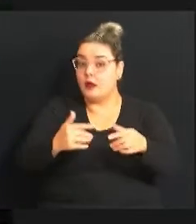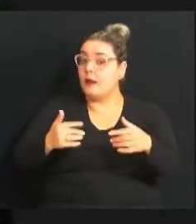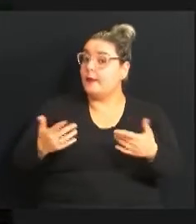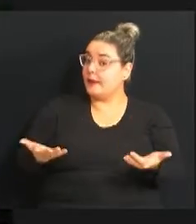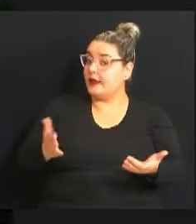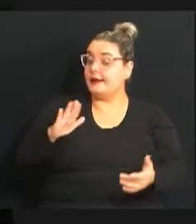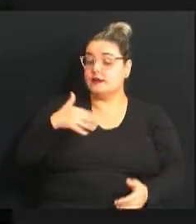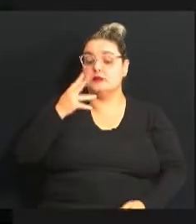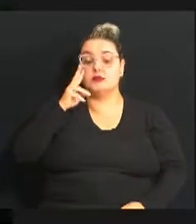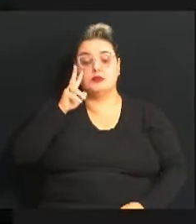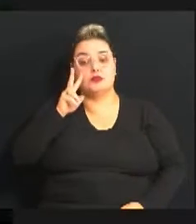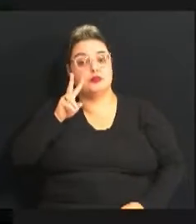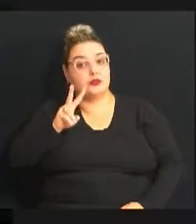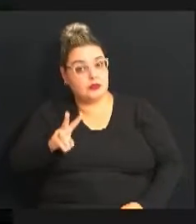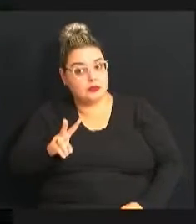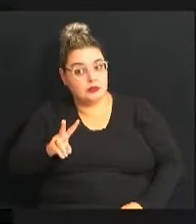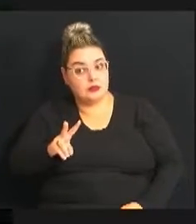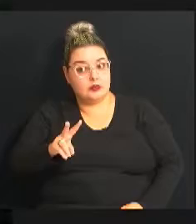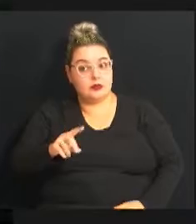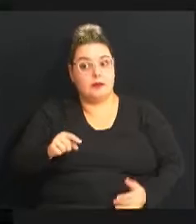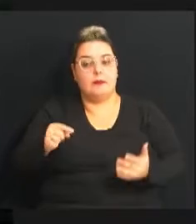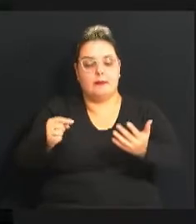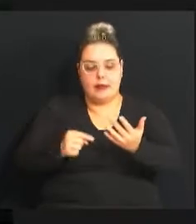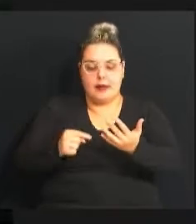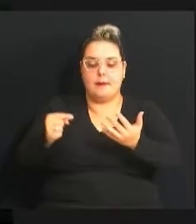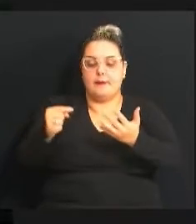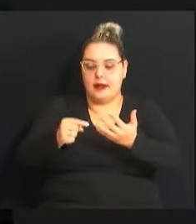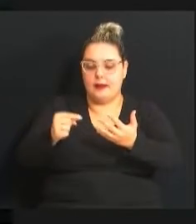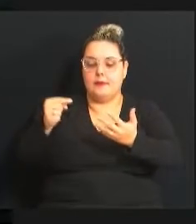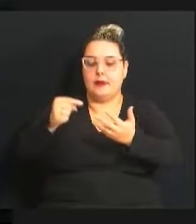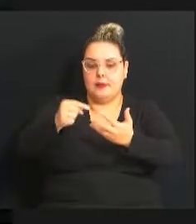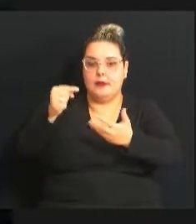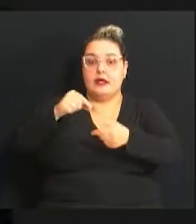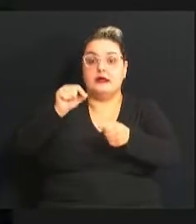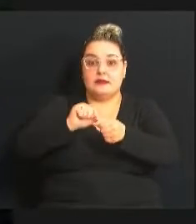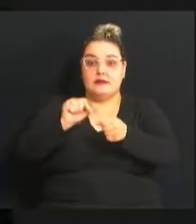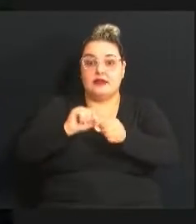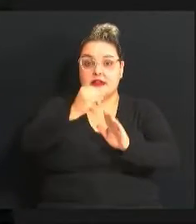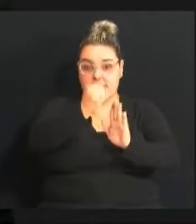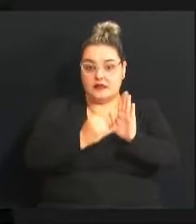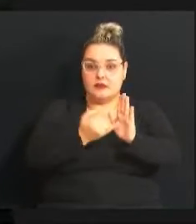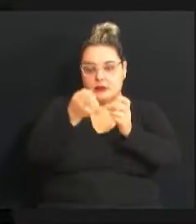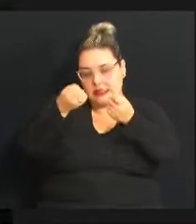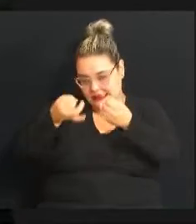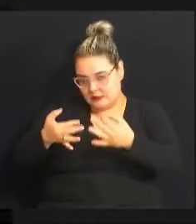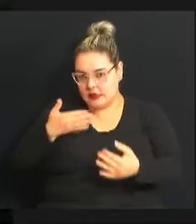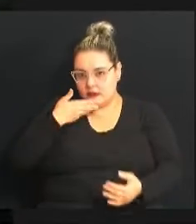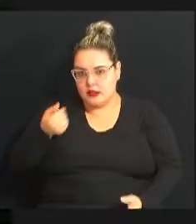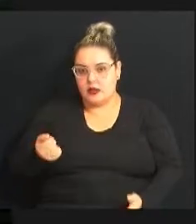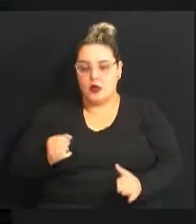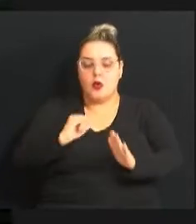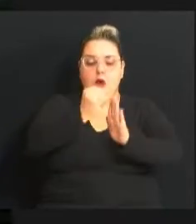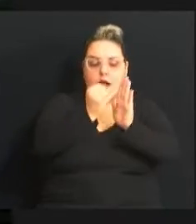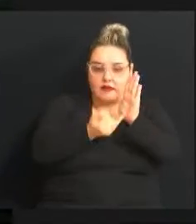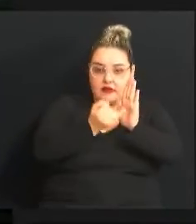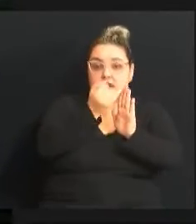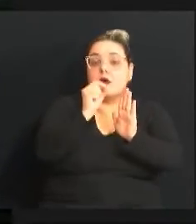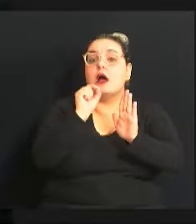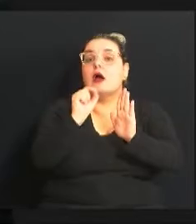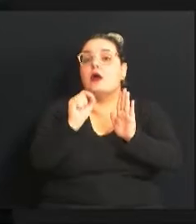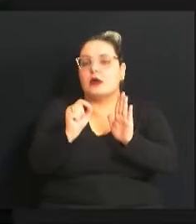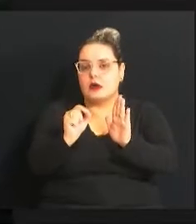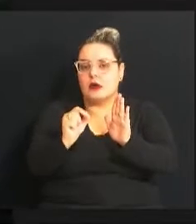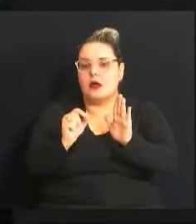olha, né, o item por item que forma o índice de inflação, né, só para explicar melhor, o item de inflação é como se fosse uma cesta de